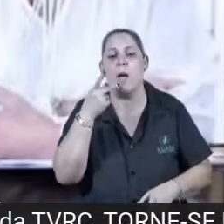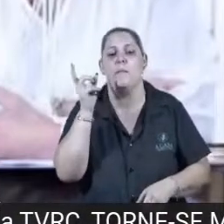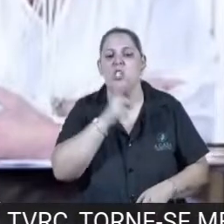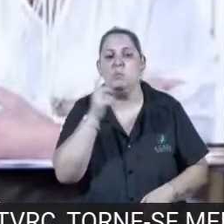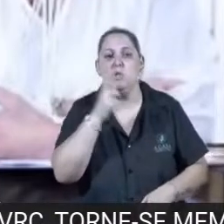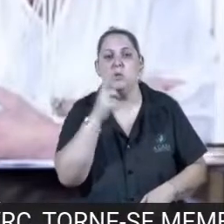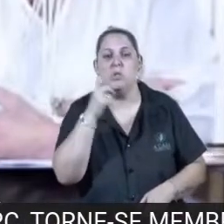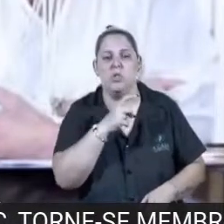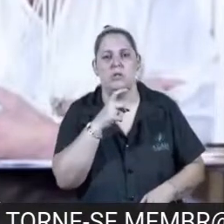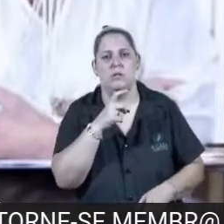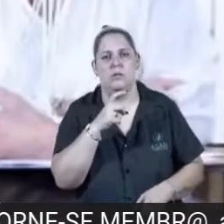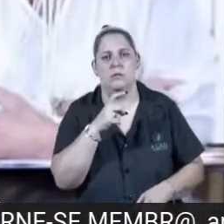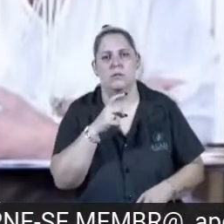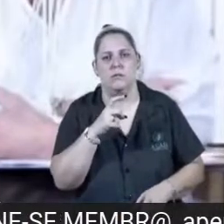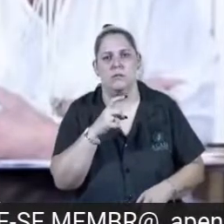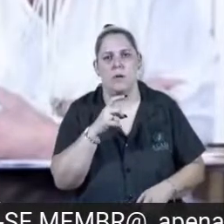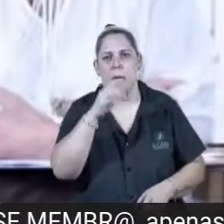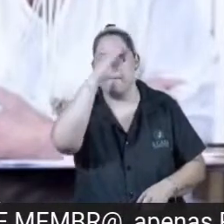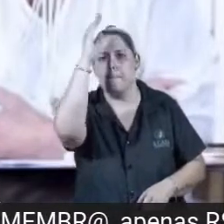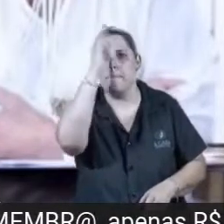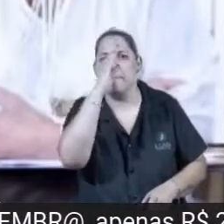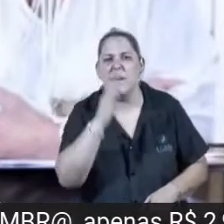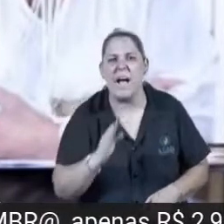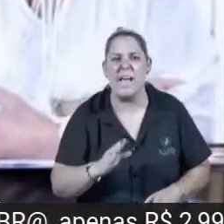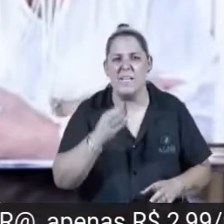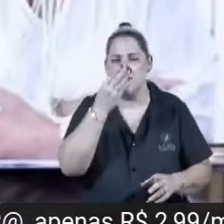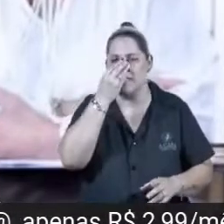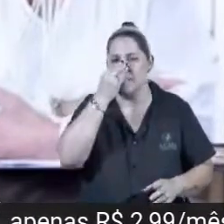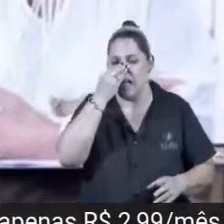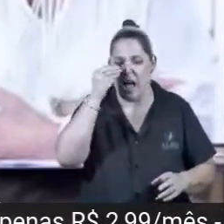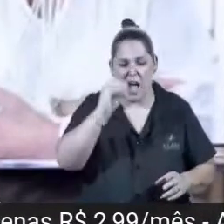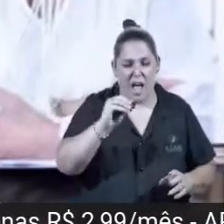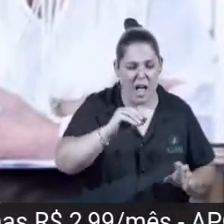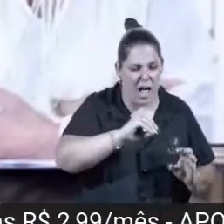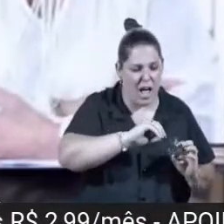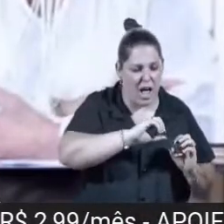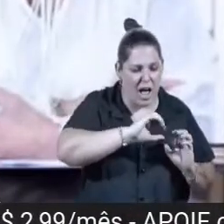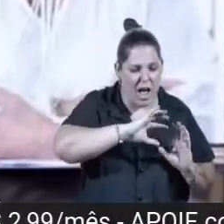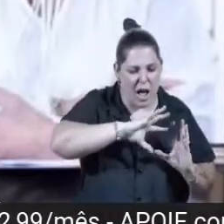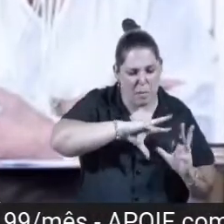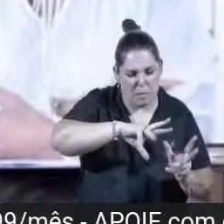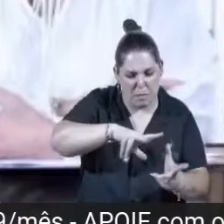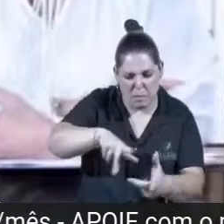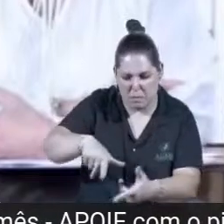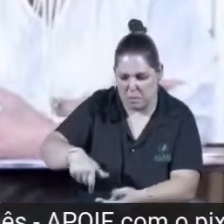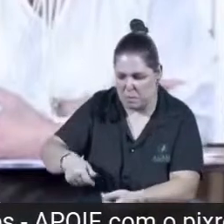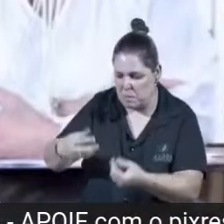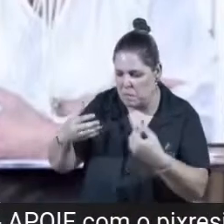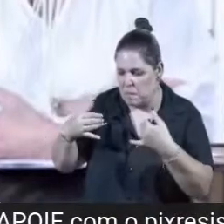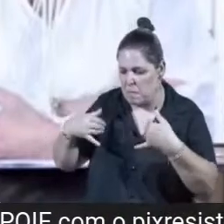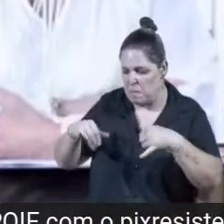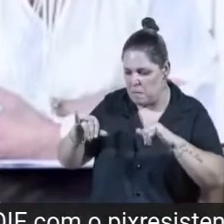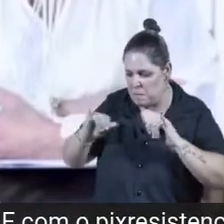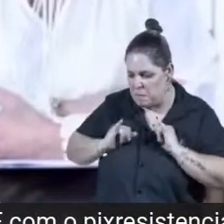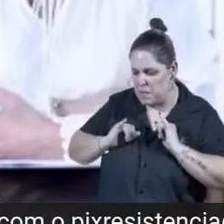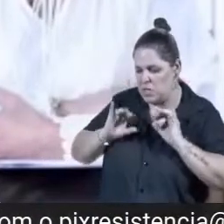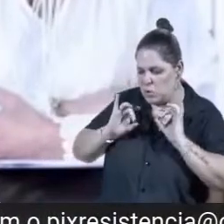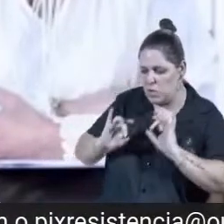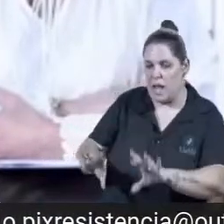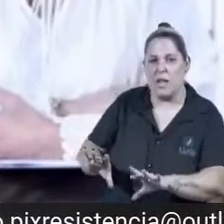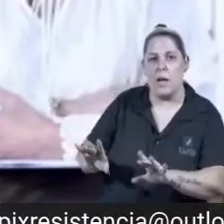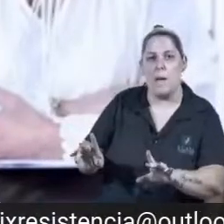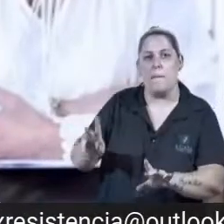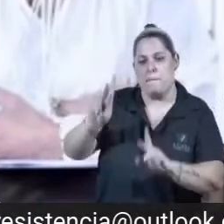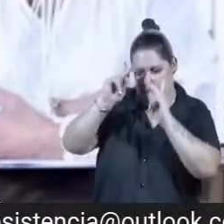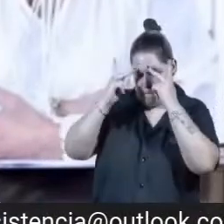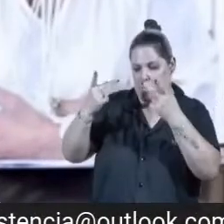news. Ou seja, é um país que está abandonado à própria sorte, um país que já foi exemplo de protagonismo